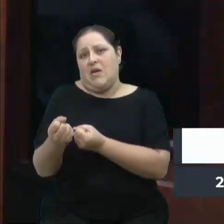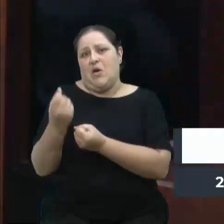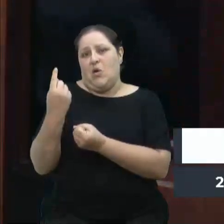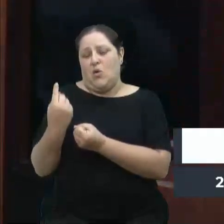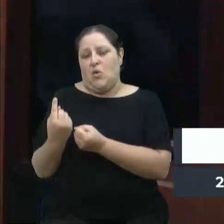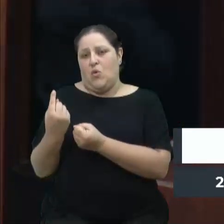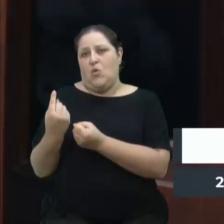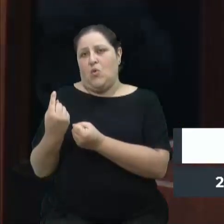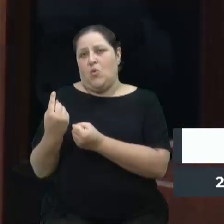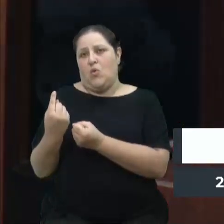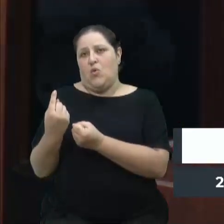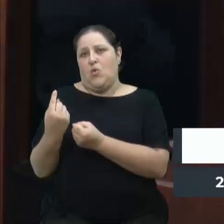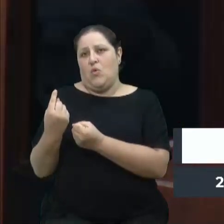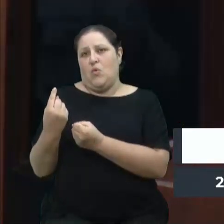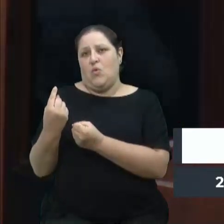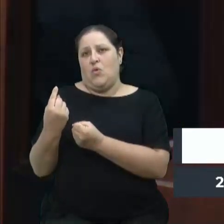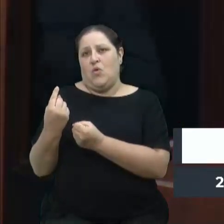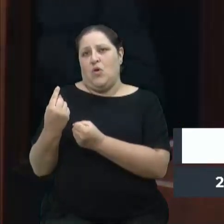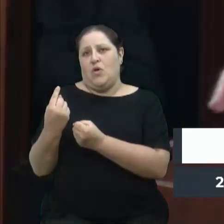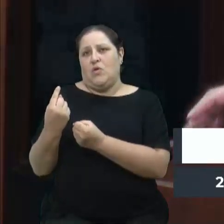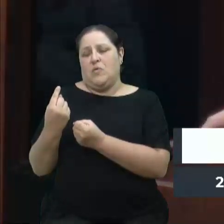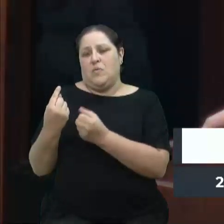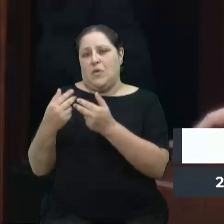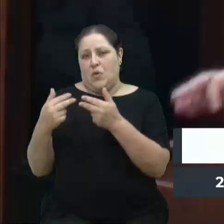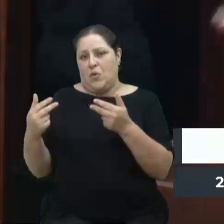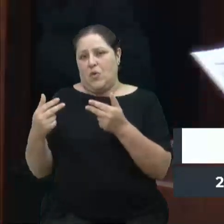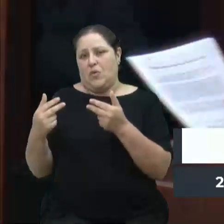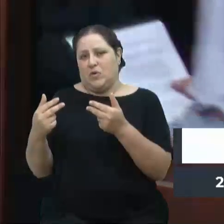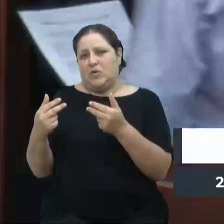uma peça que é absolutamente questionável